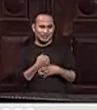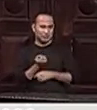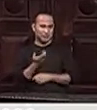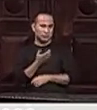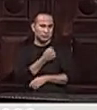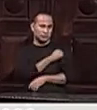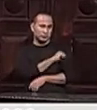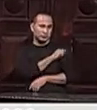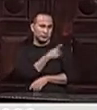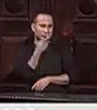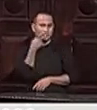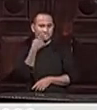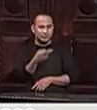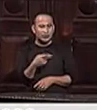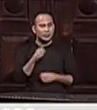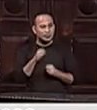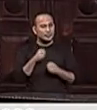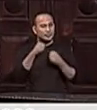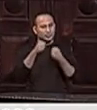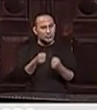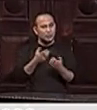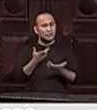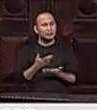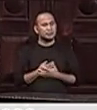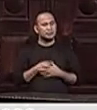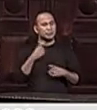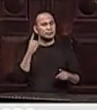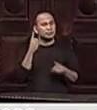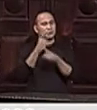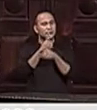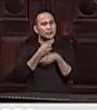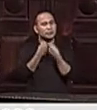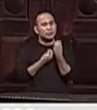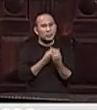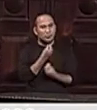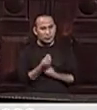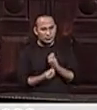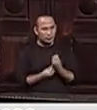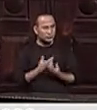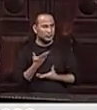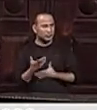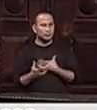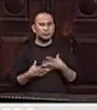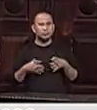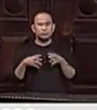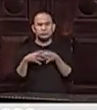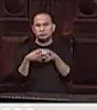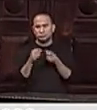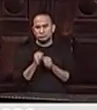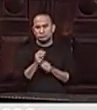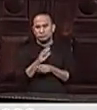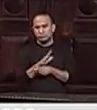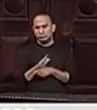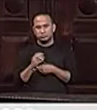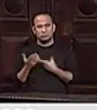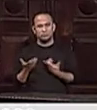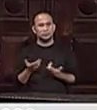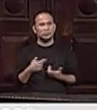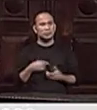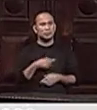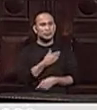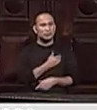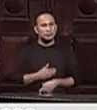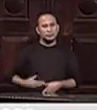do Rio de Janeiro que possa efetivamente encontrar os meios, através de parcerias privadas, com convênios com o governo